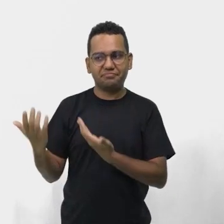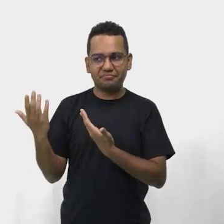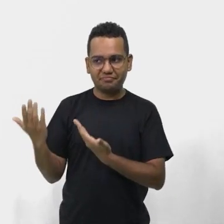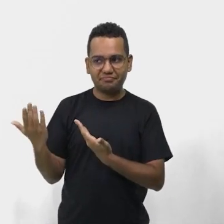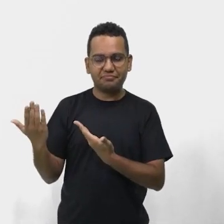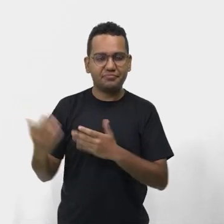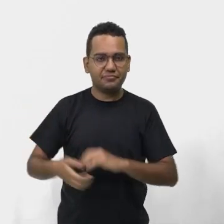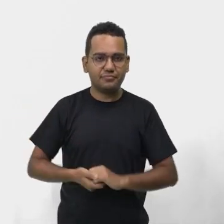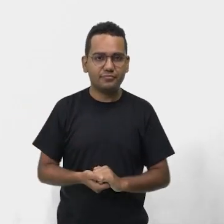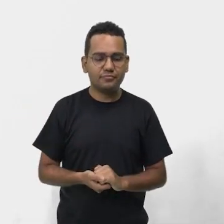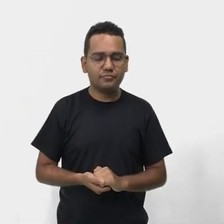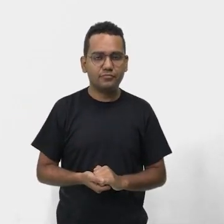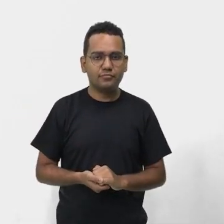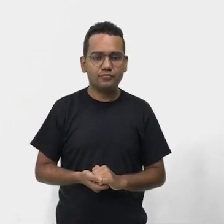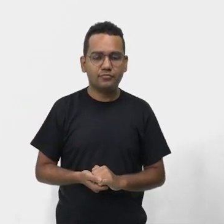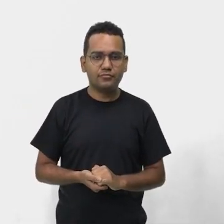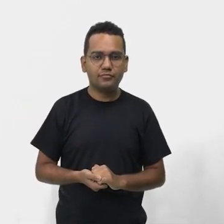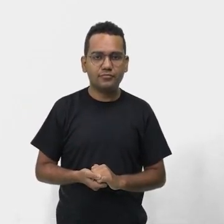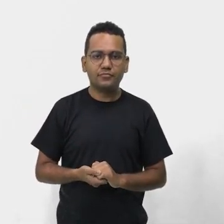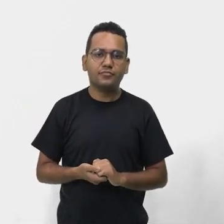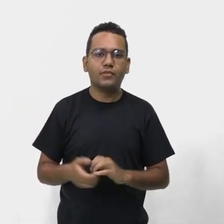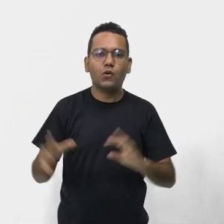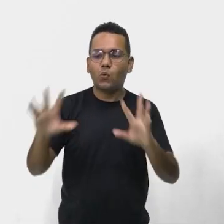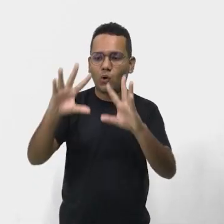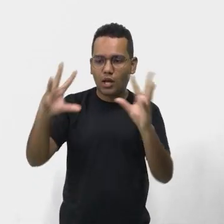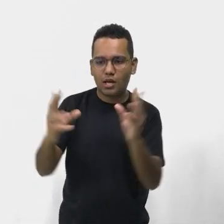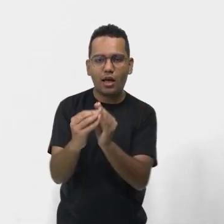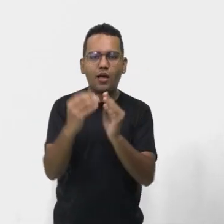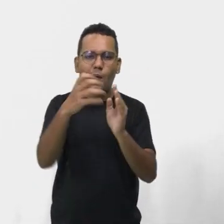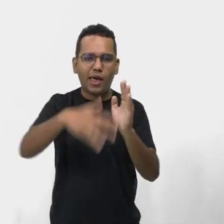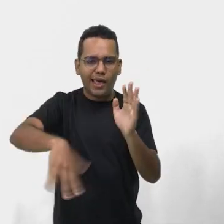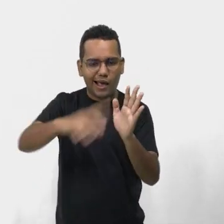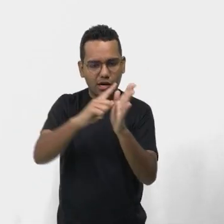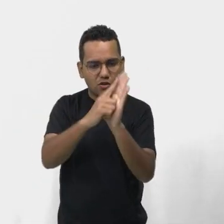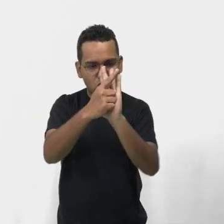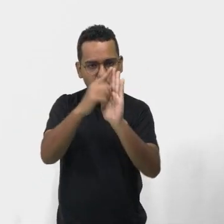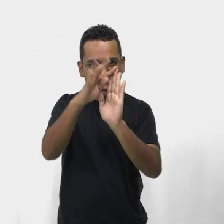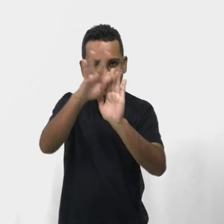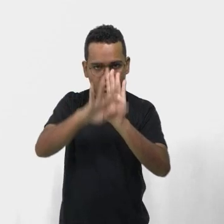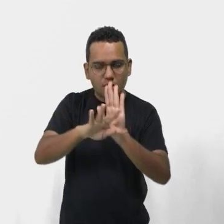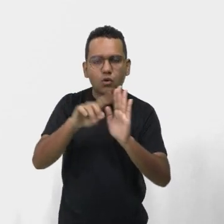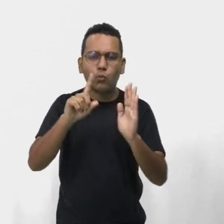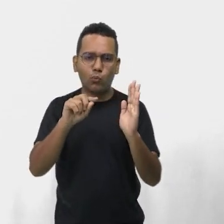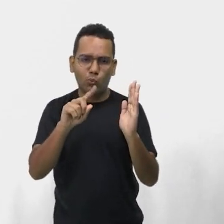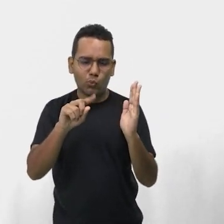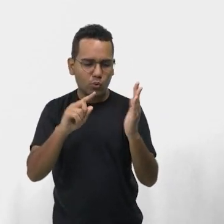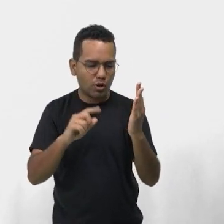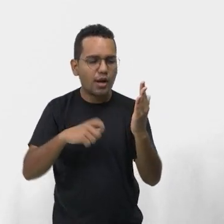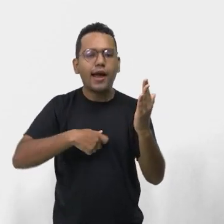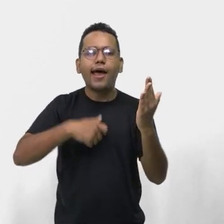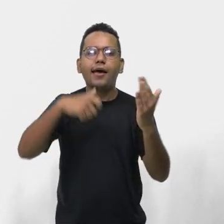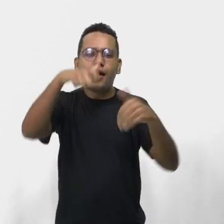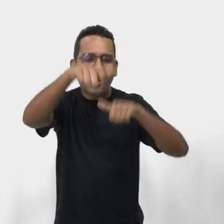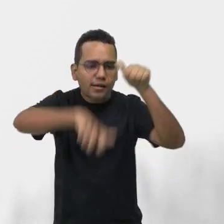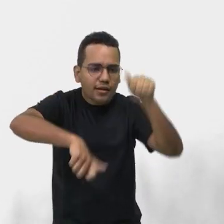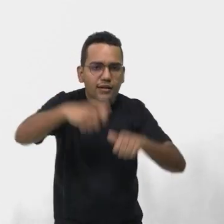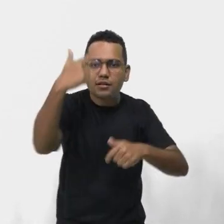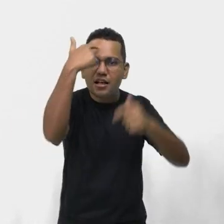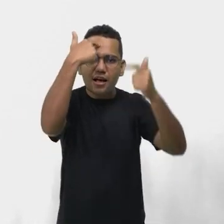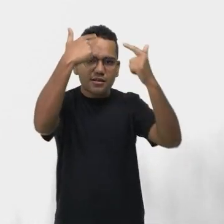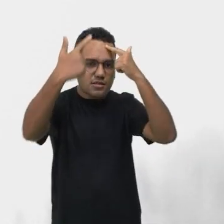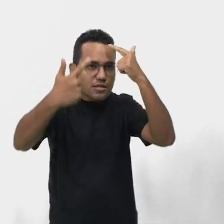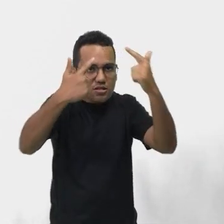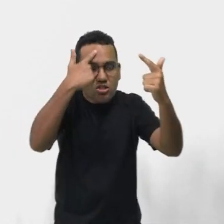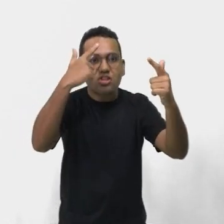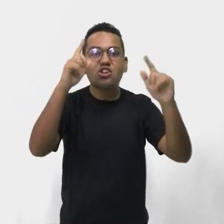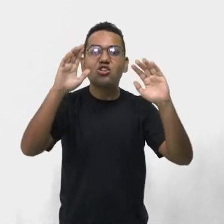esse questionamento. Então, o resumo é um gênero textual, é um texto que consiste em extrair as ideias